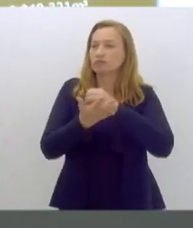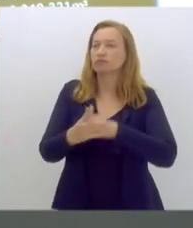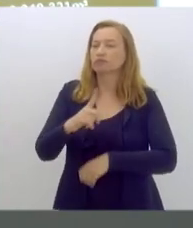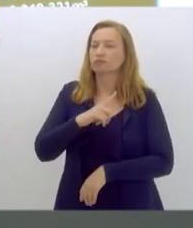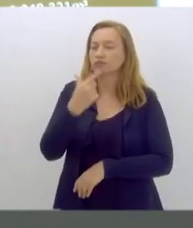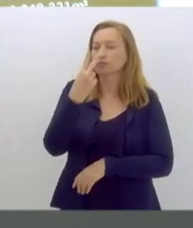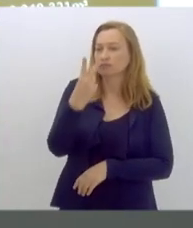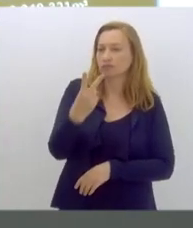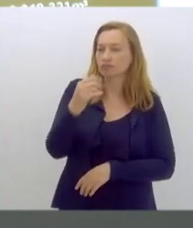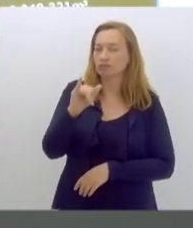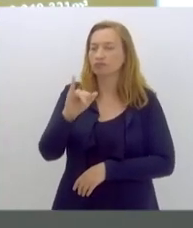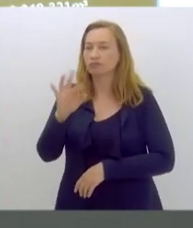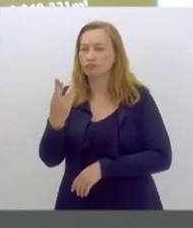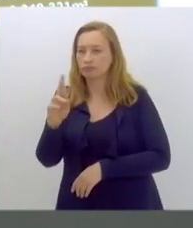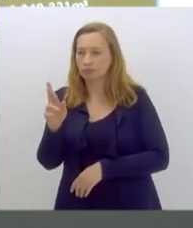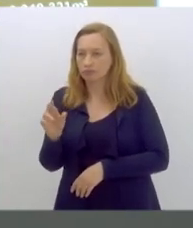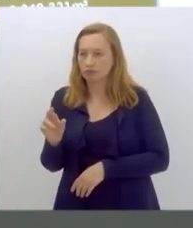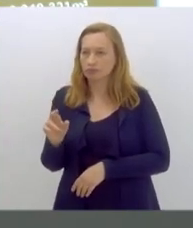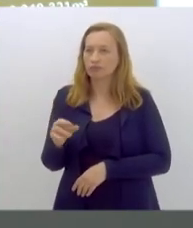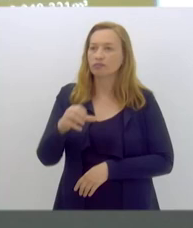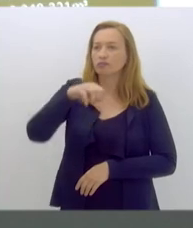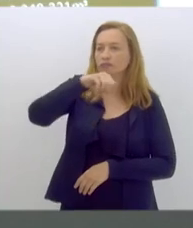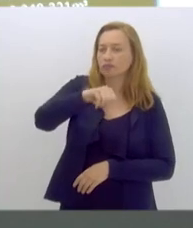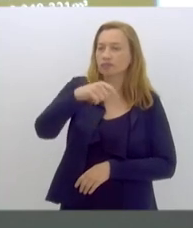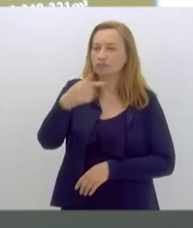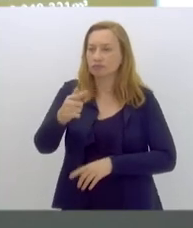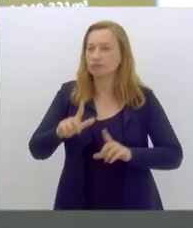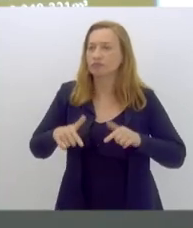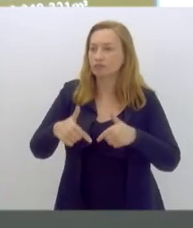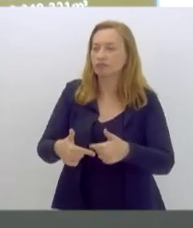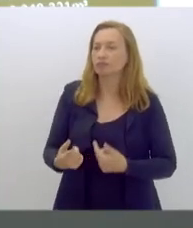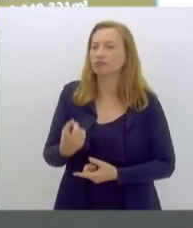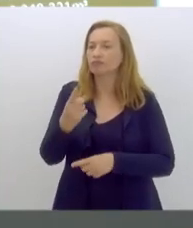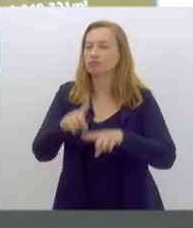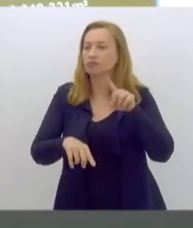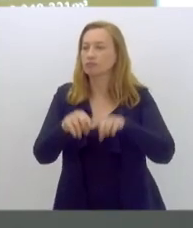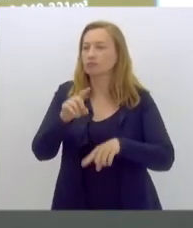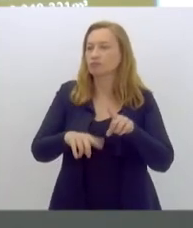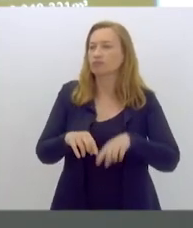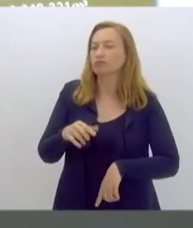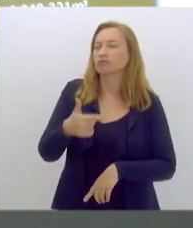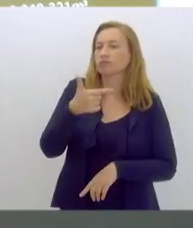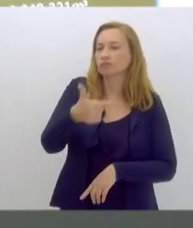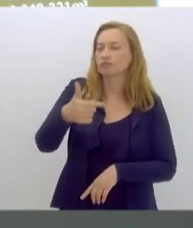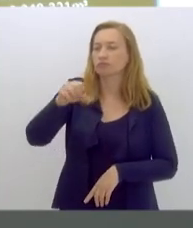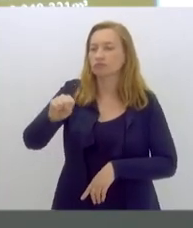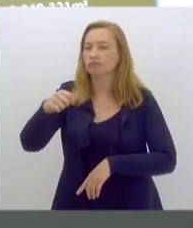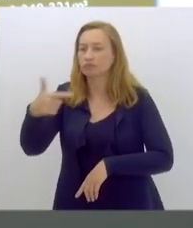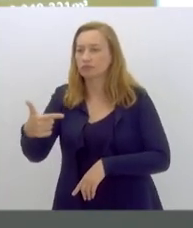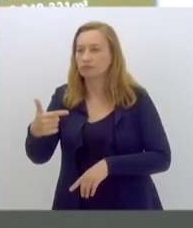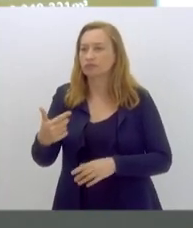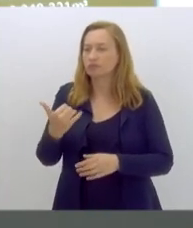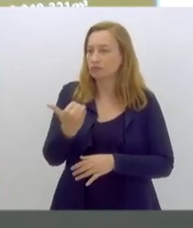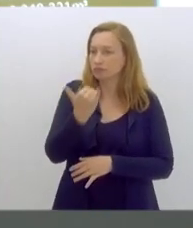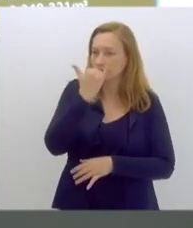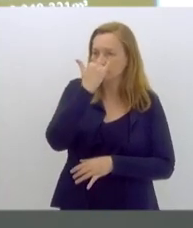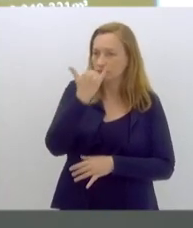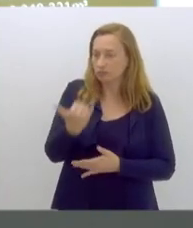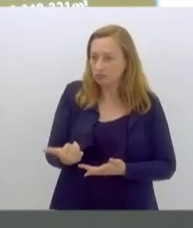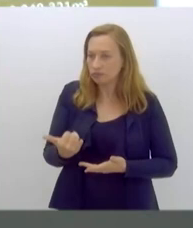com 97 ações 282 produtos sendo que gestão e reparo de acidentes de catástrofes